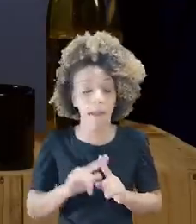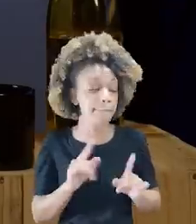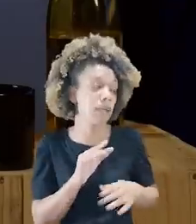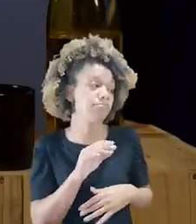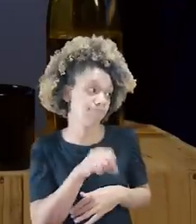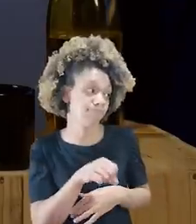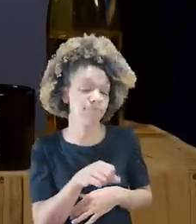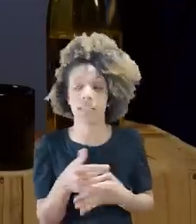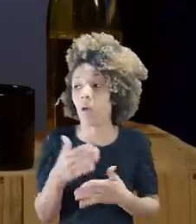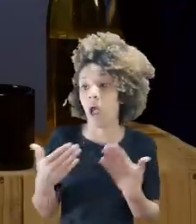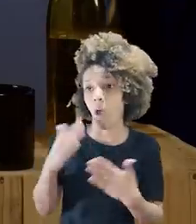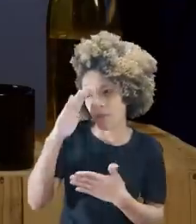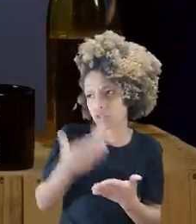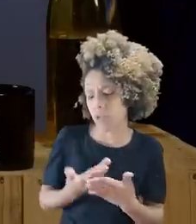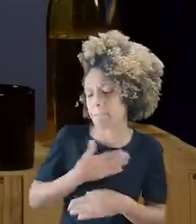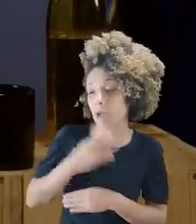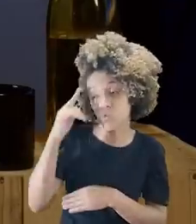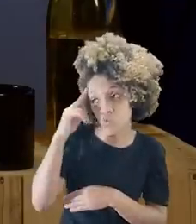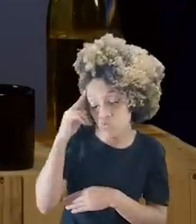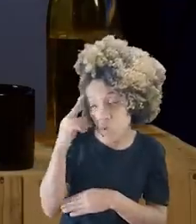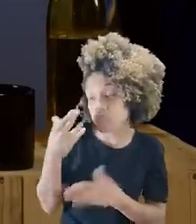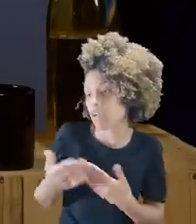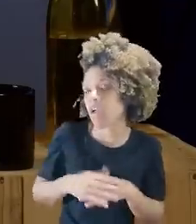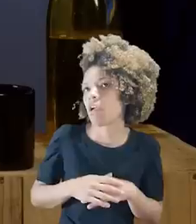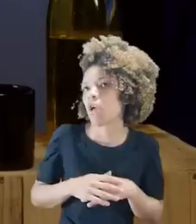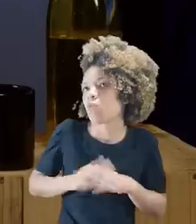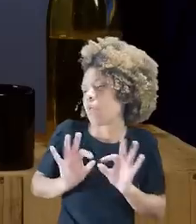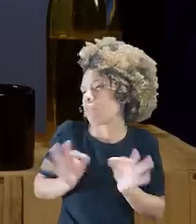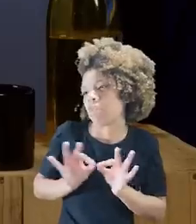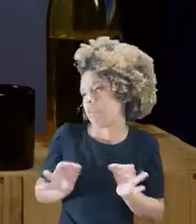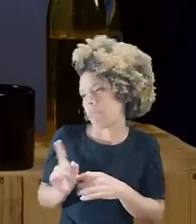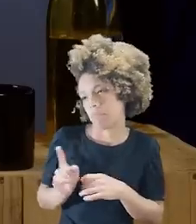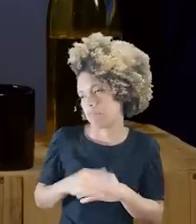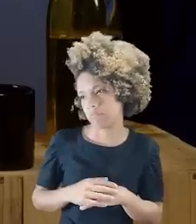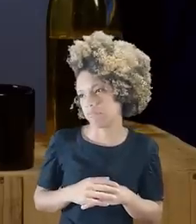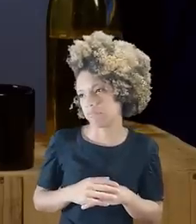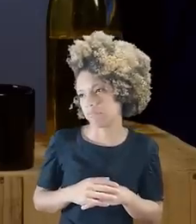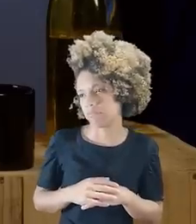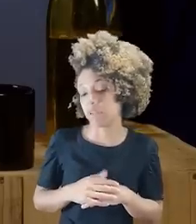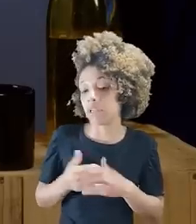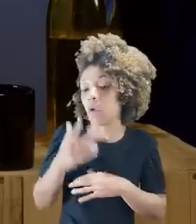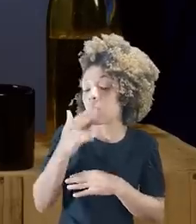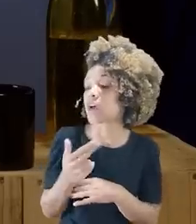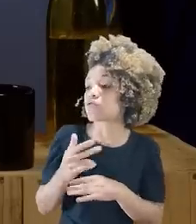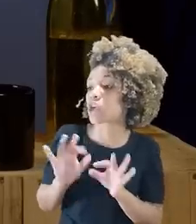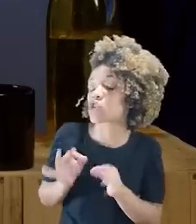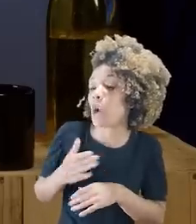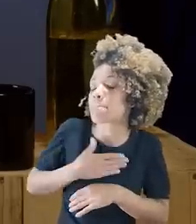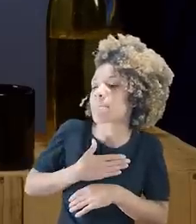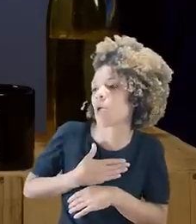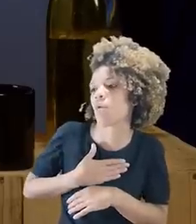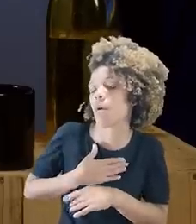isso tudo fez parte do do meu processo de Crise existencial que começou lá quando eu abandonei a fama tudo a